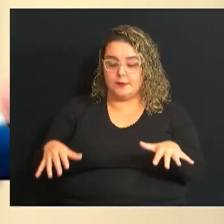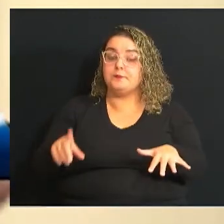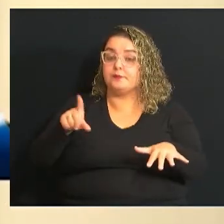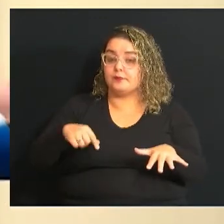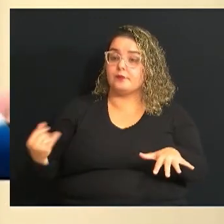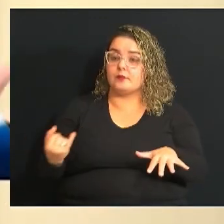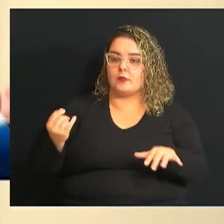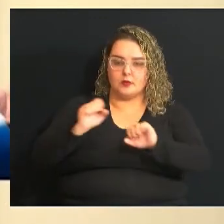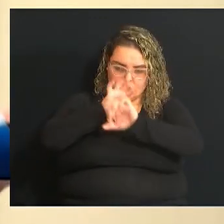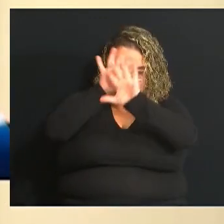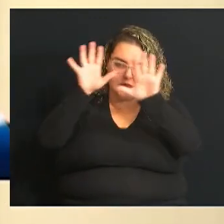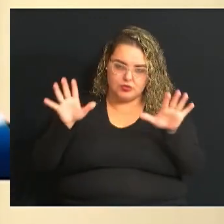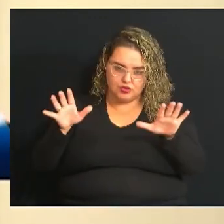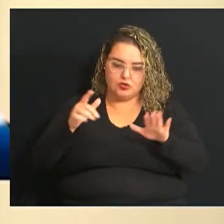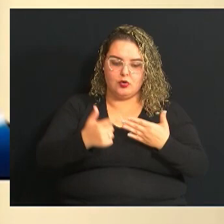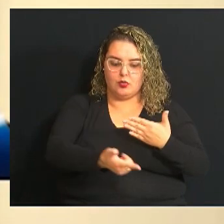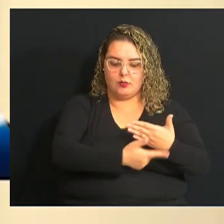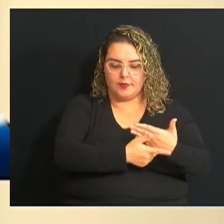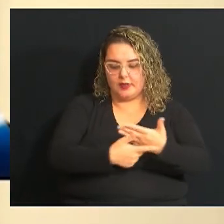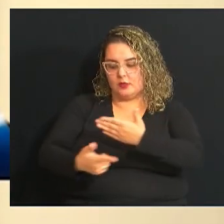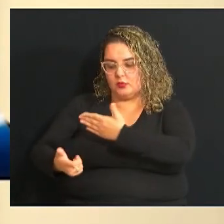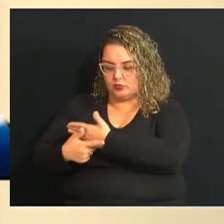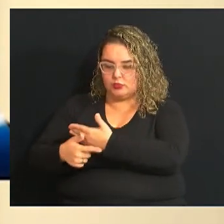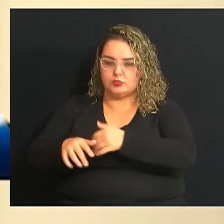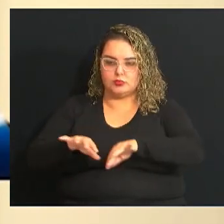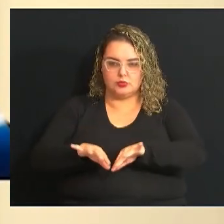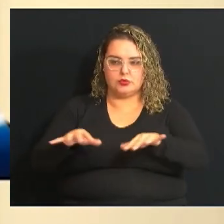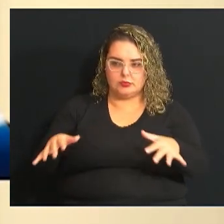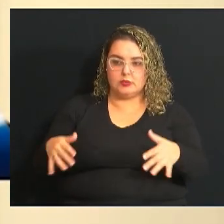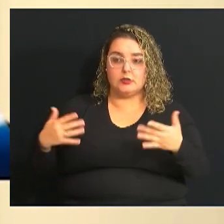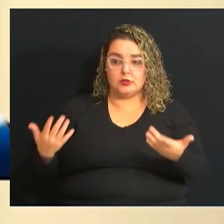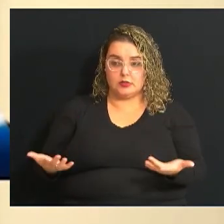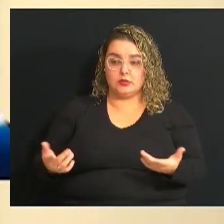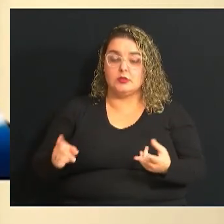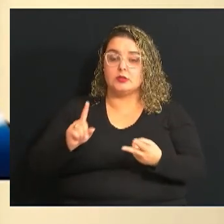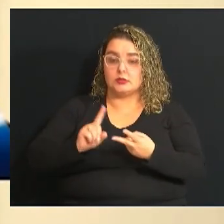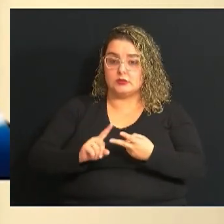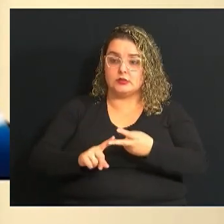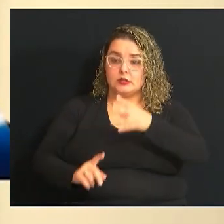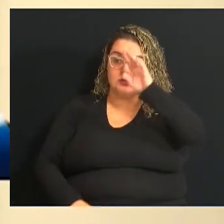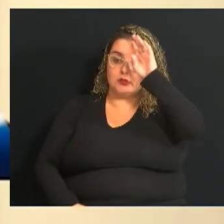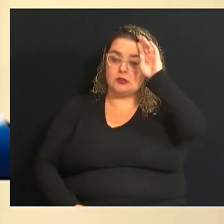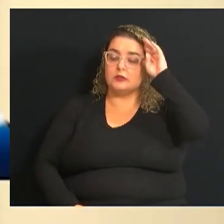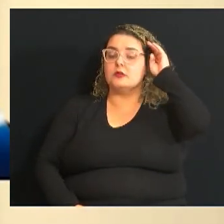dos serviços de transporte público. Vamos entender melhor na fala dele.